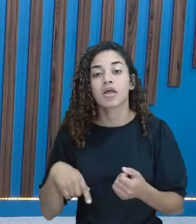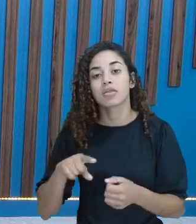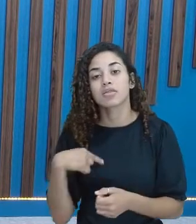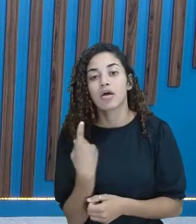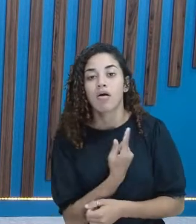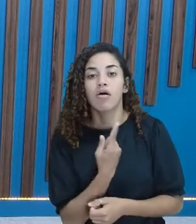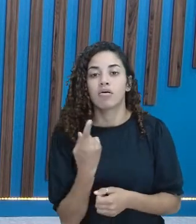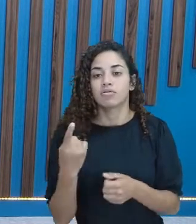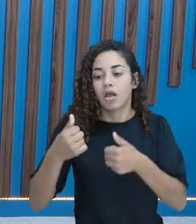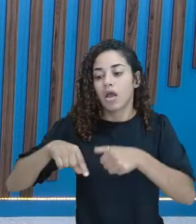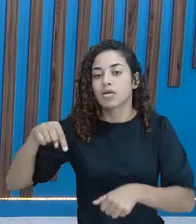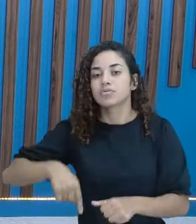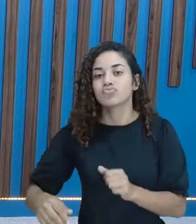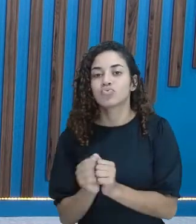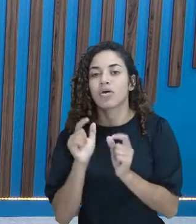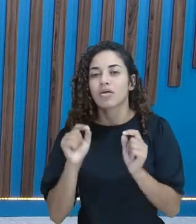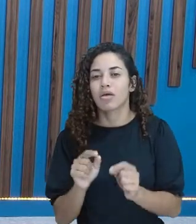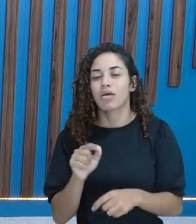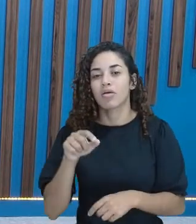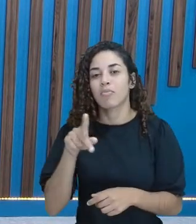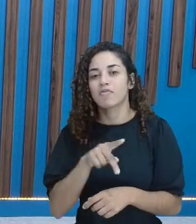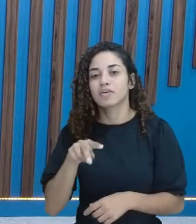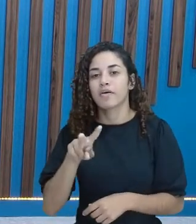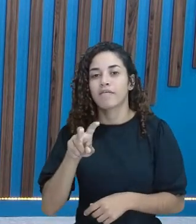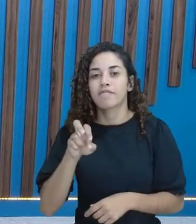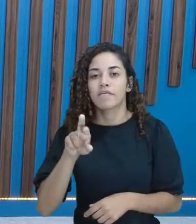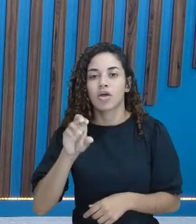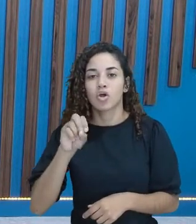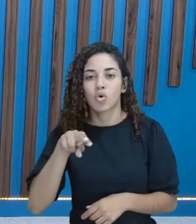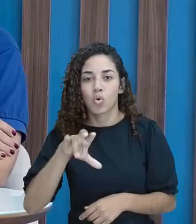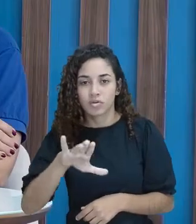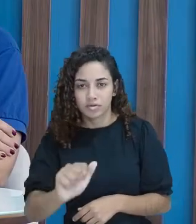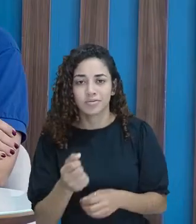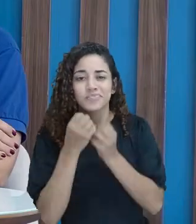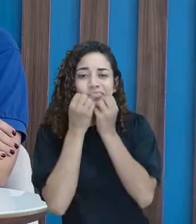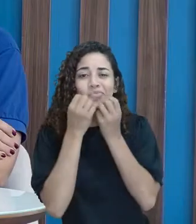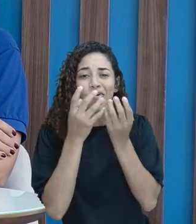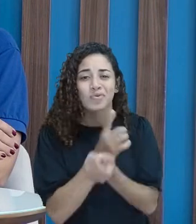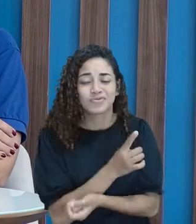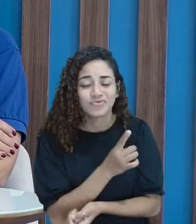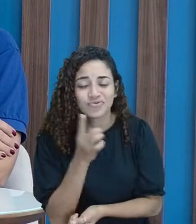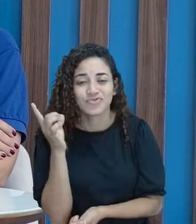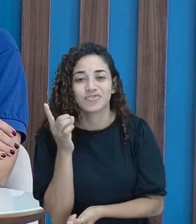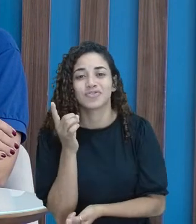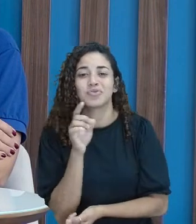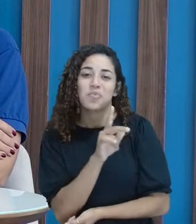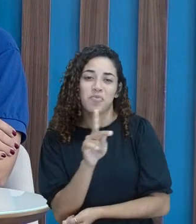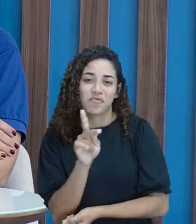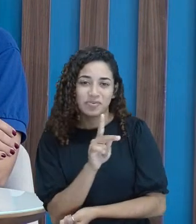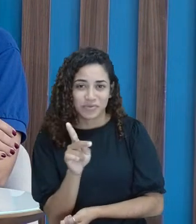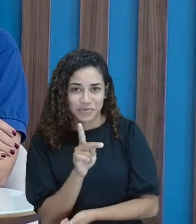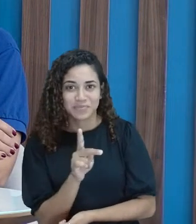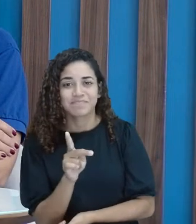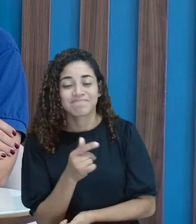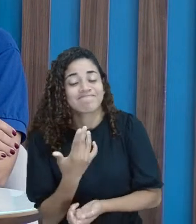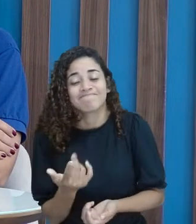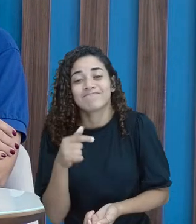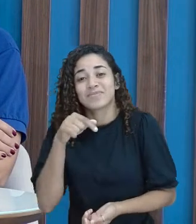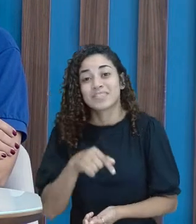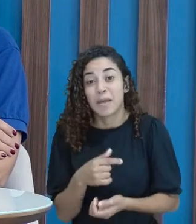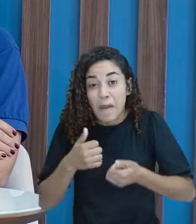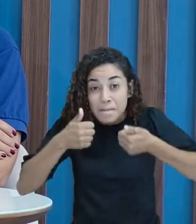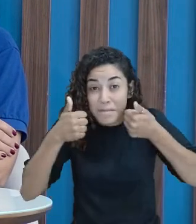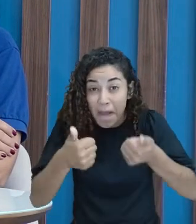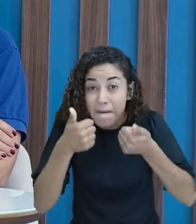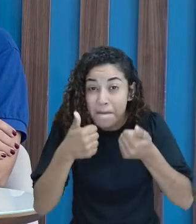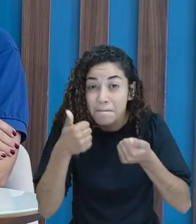a professora Verônica. Tudo bem, professora Verônica? Bom dia, professora Mauricéia. Assim, bem, bem,